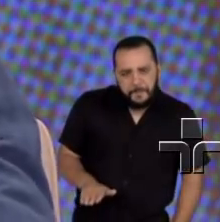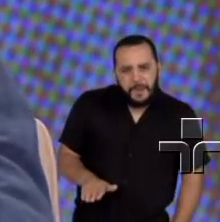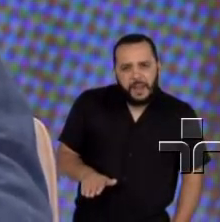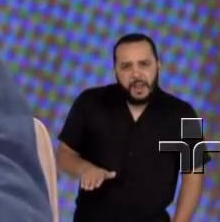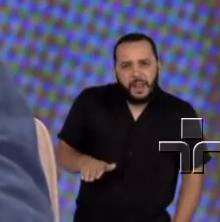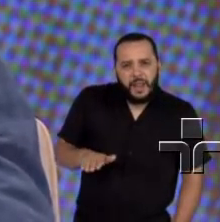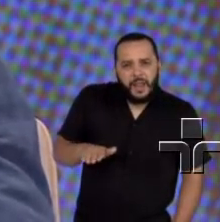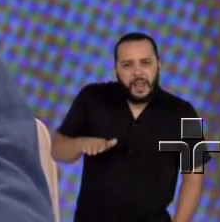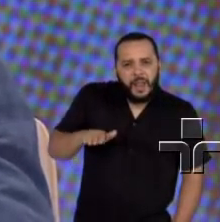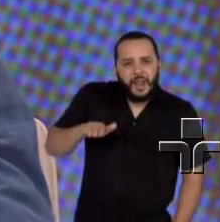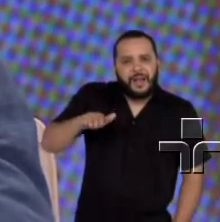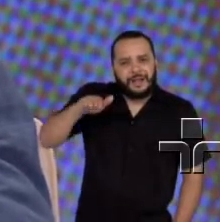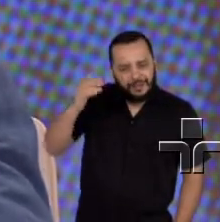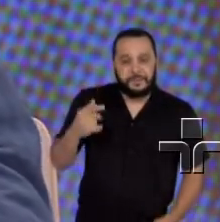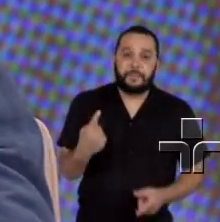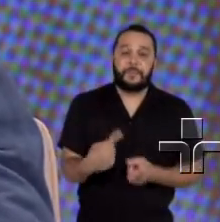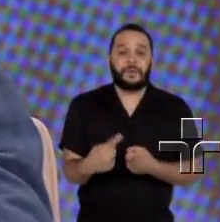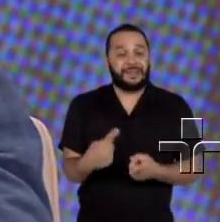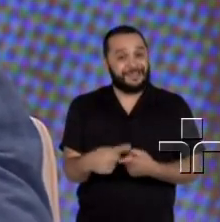porque